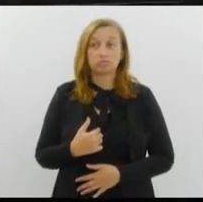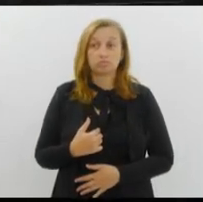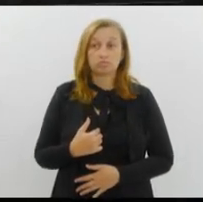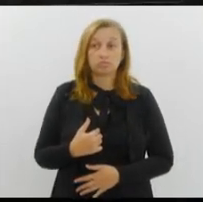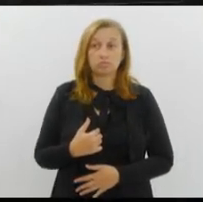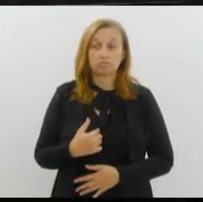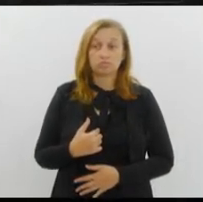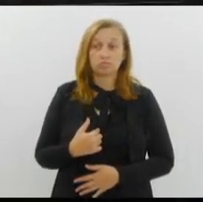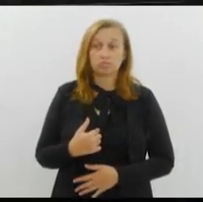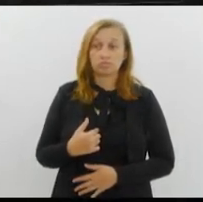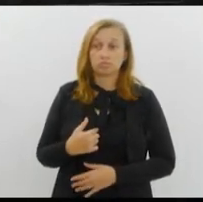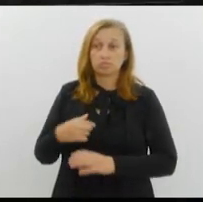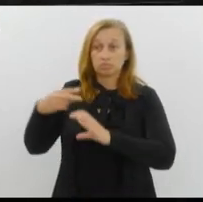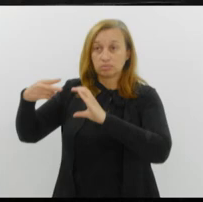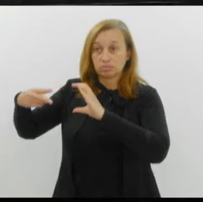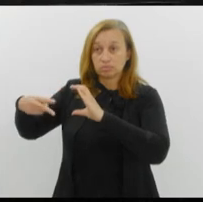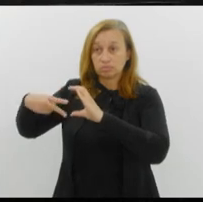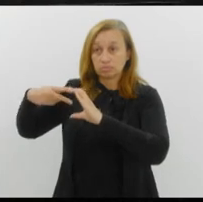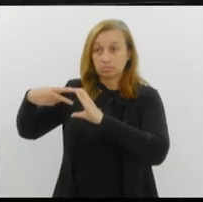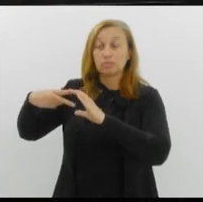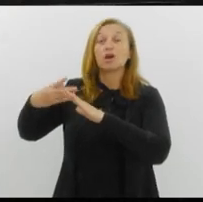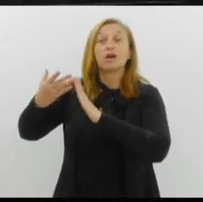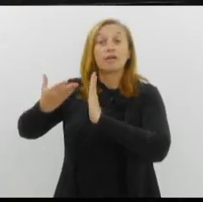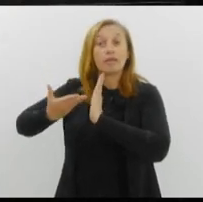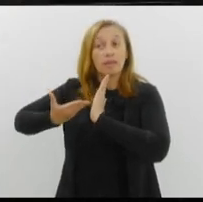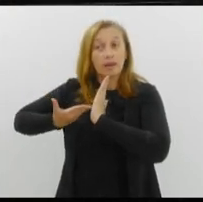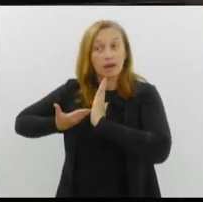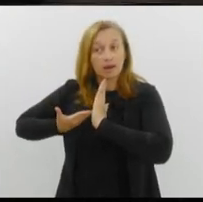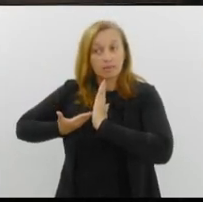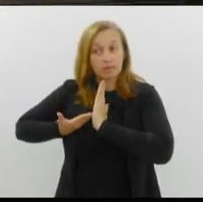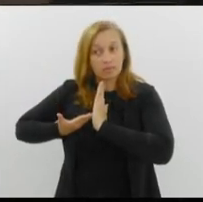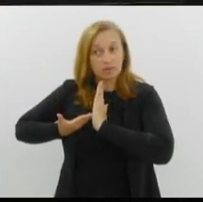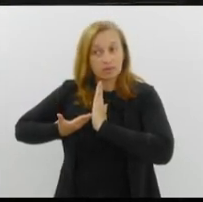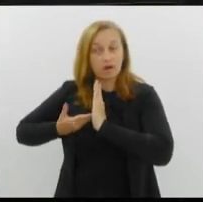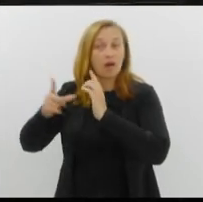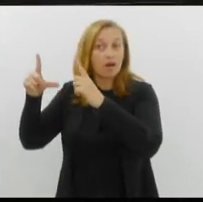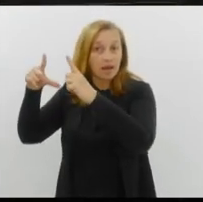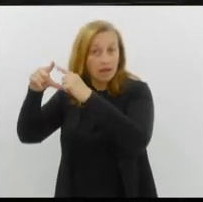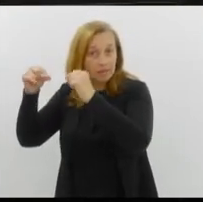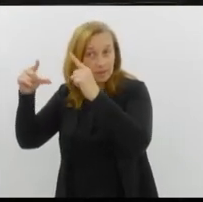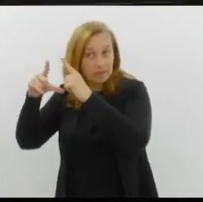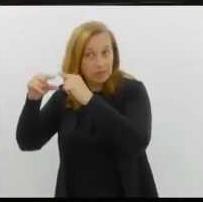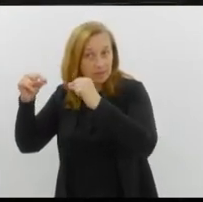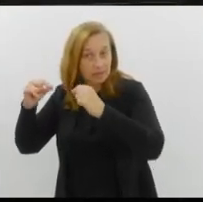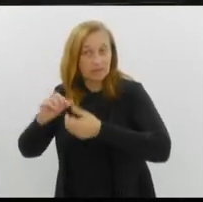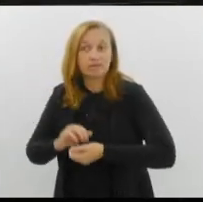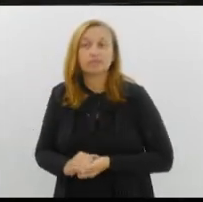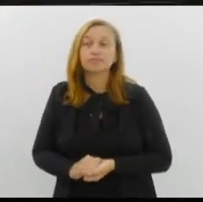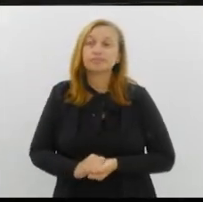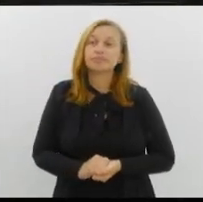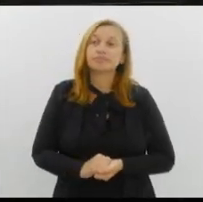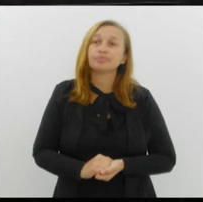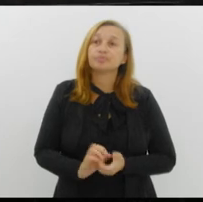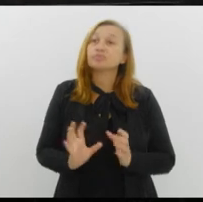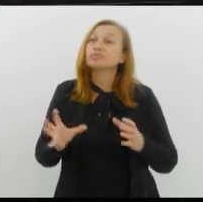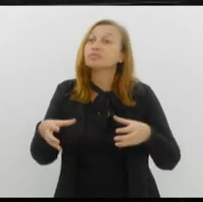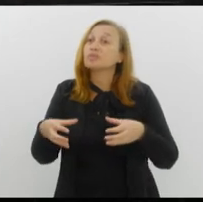na Câmara de Deputados Federais, em Brasília, na